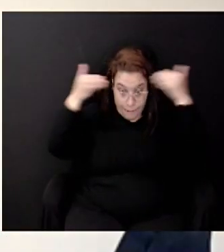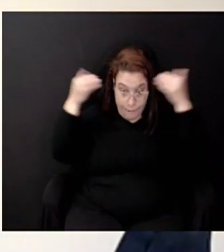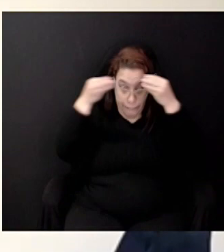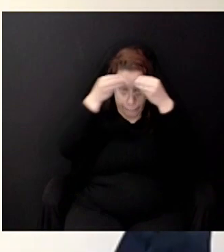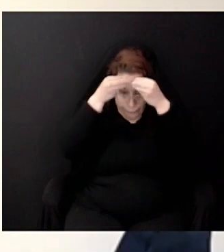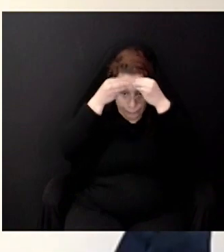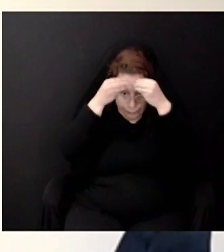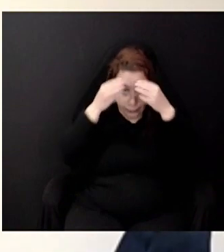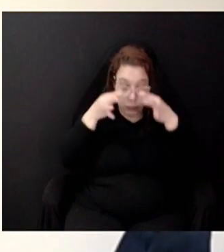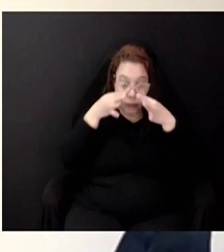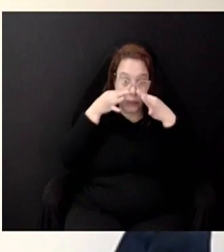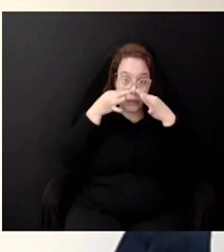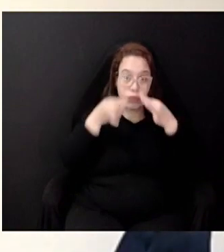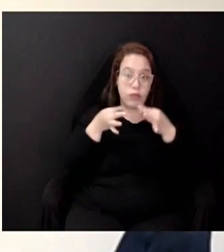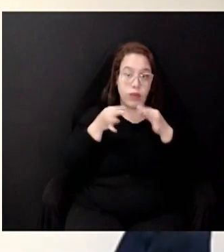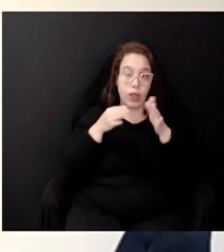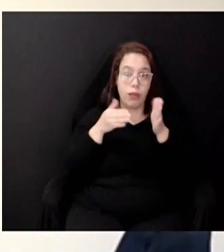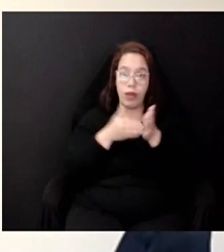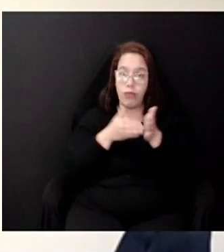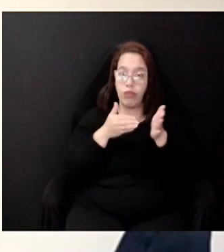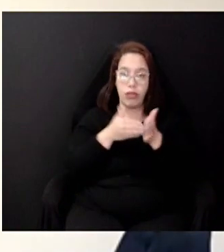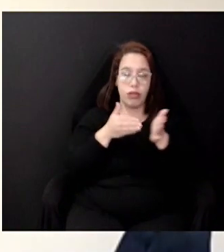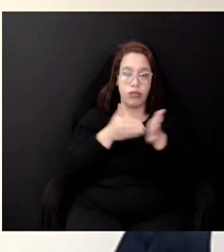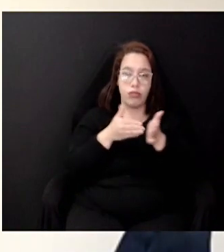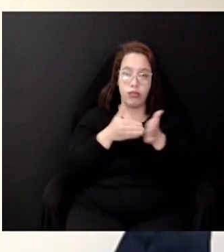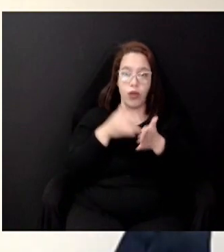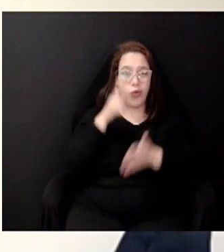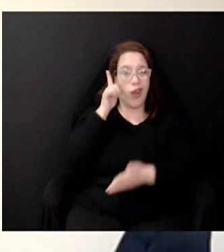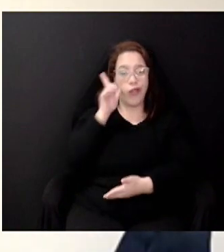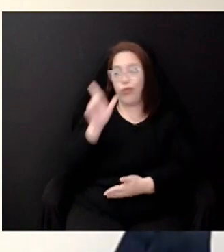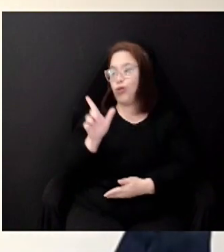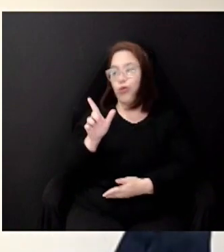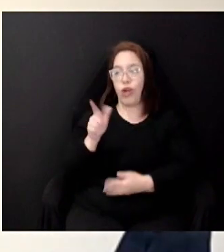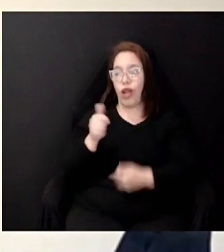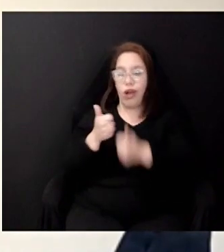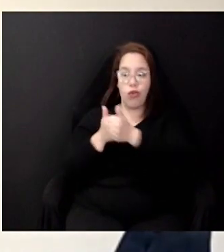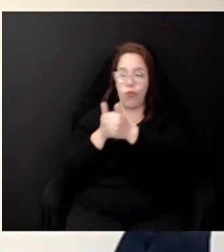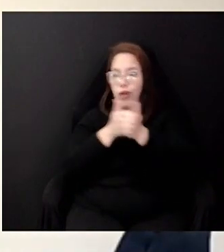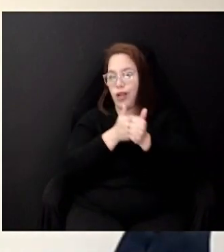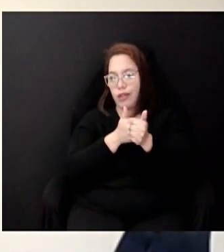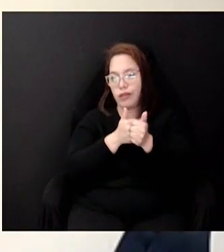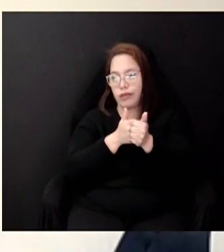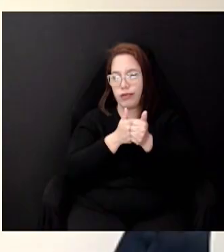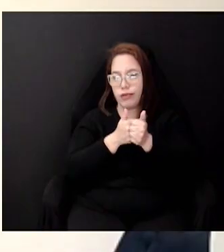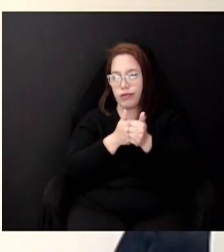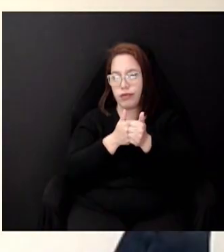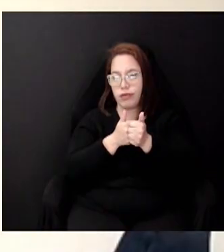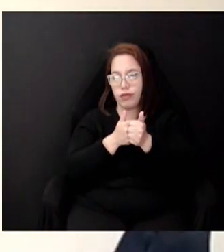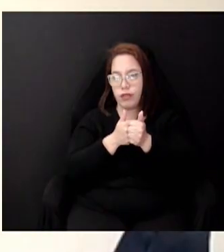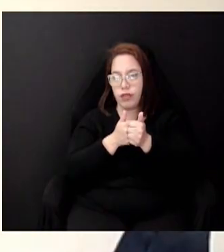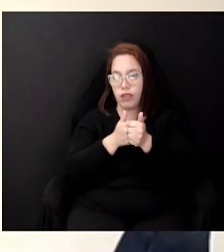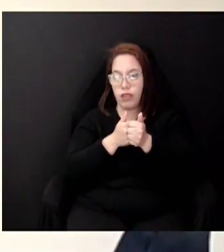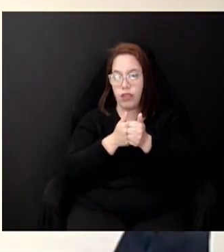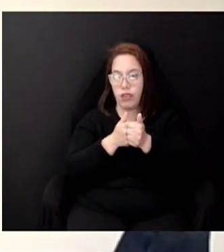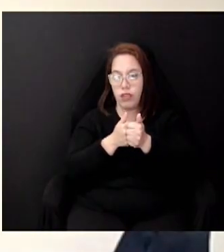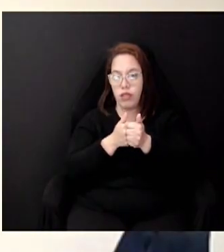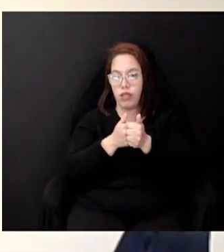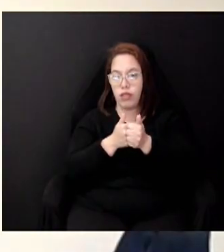mais limitada, a gente não consegue acompanhar. Então,